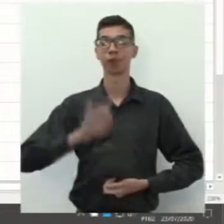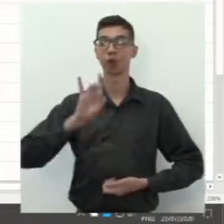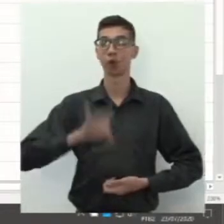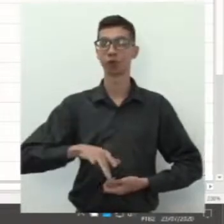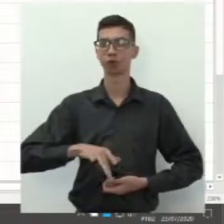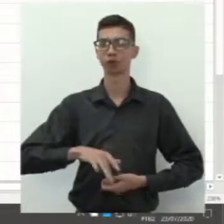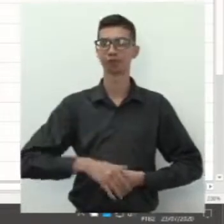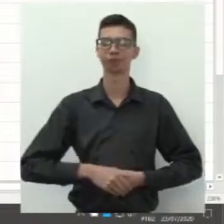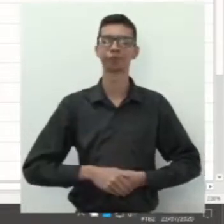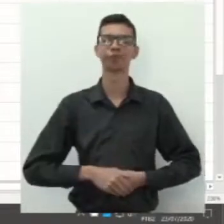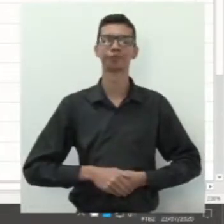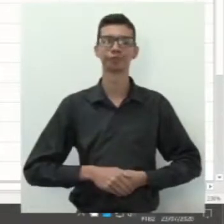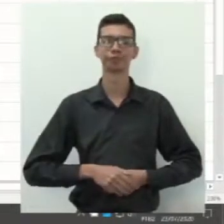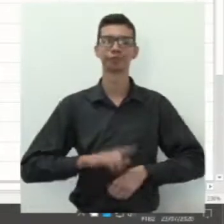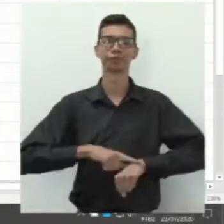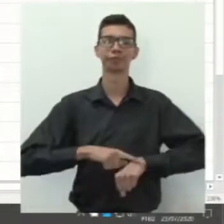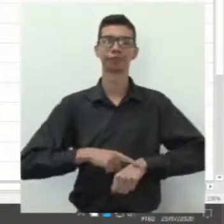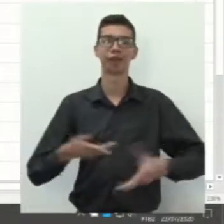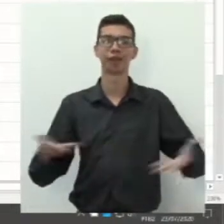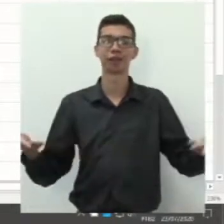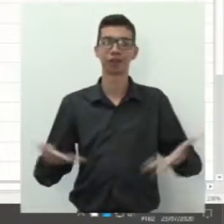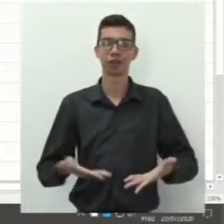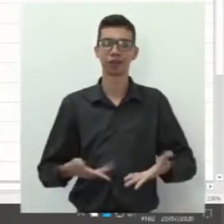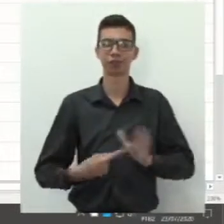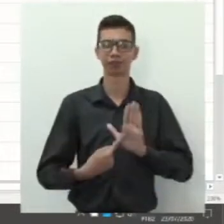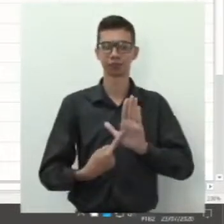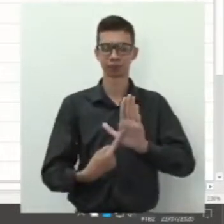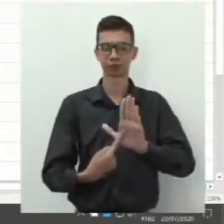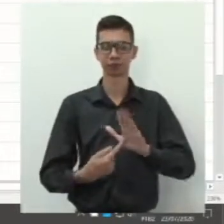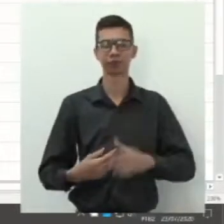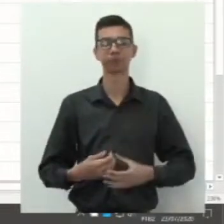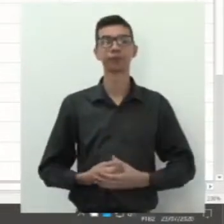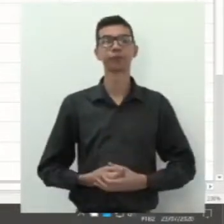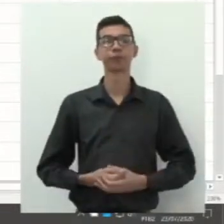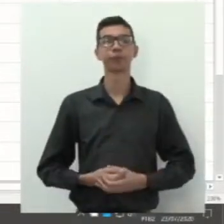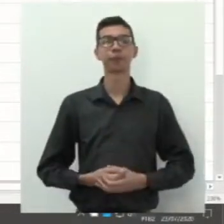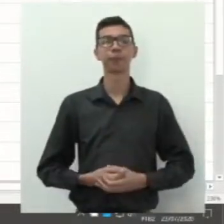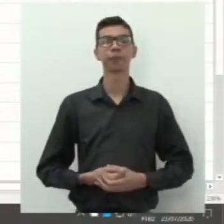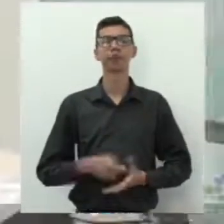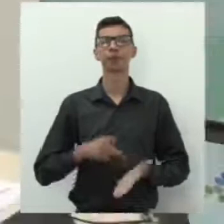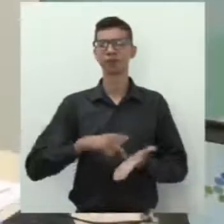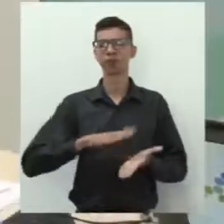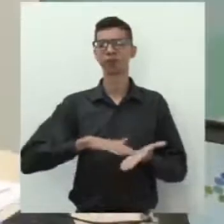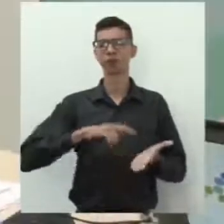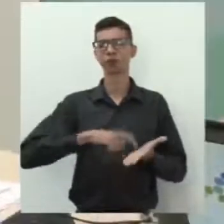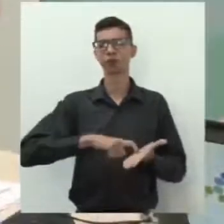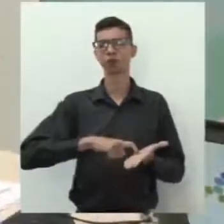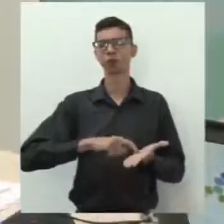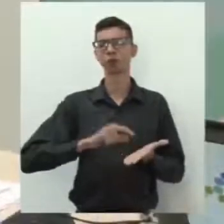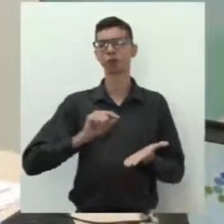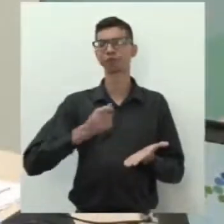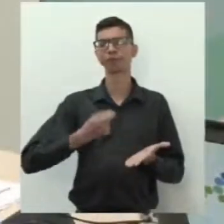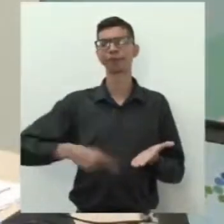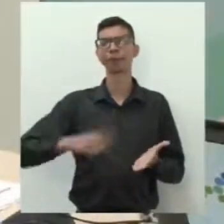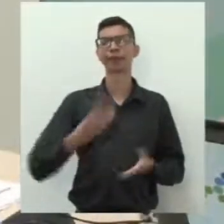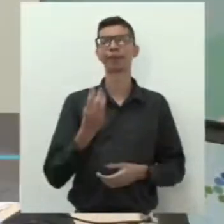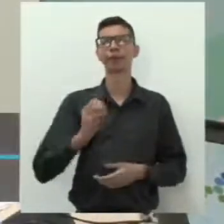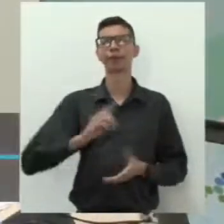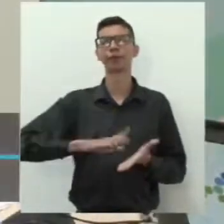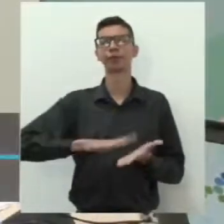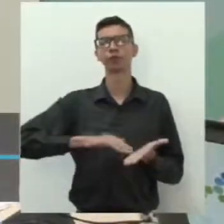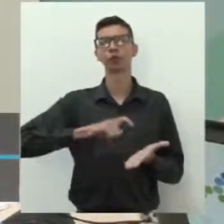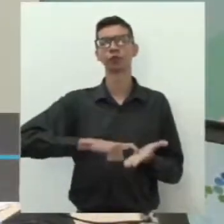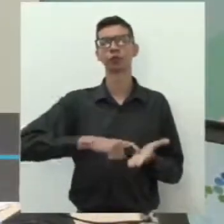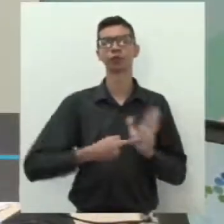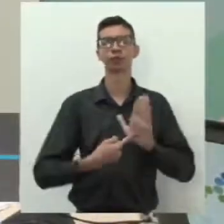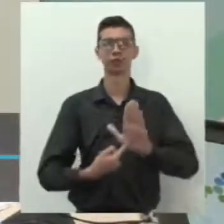última função aqui no momento, que na verdade, gente, função, não adianta eu ficar mostrando aqui 30 funções para vocês.